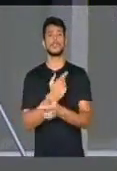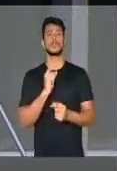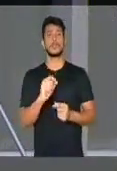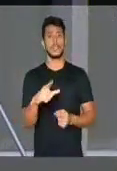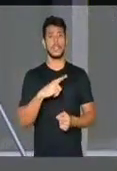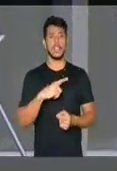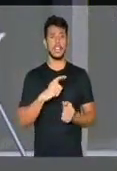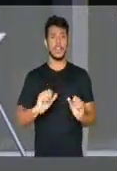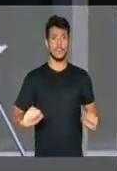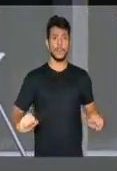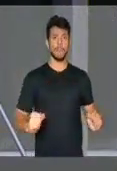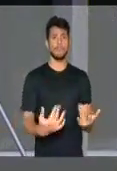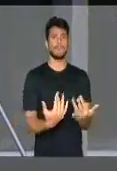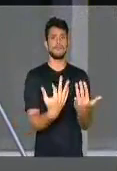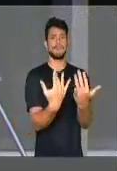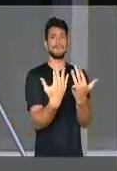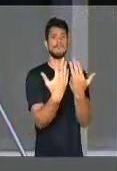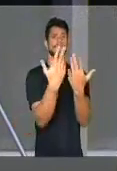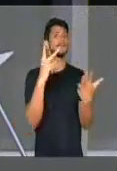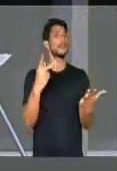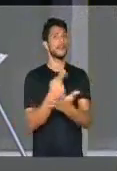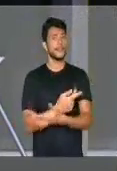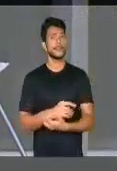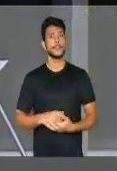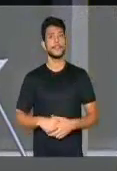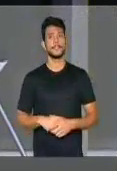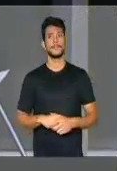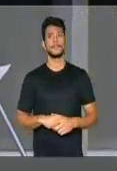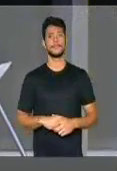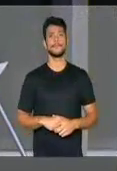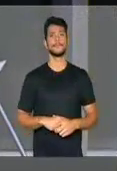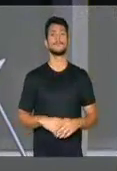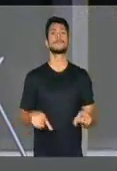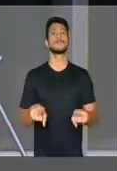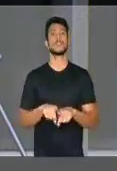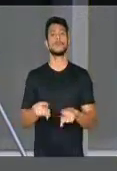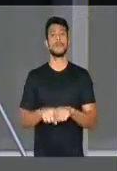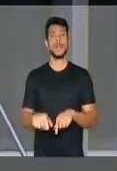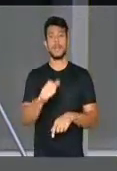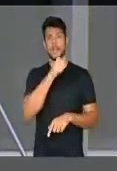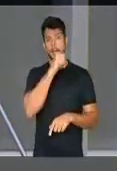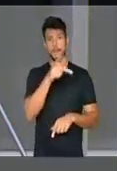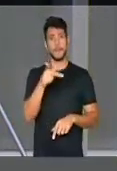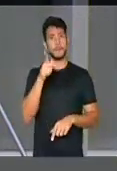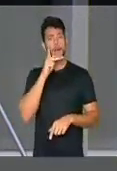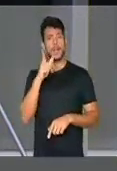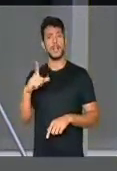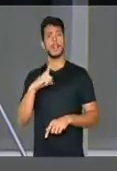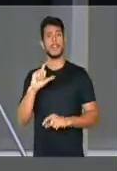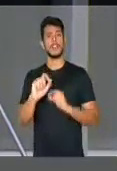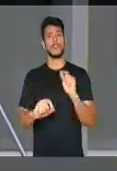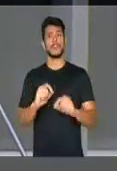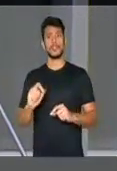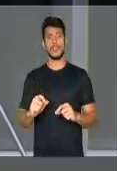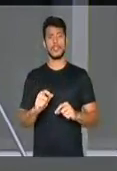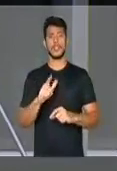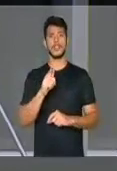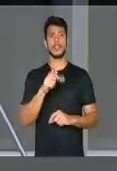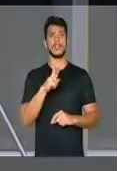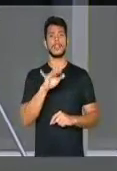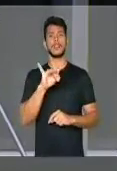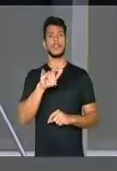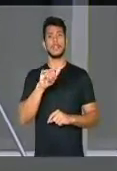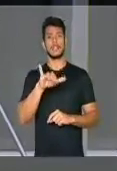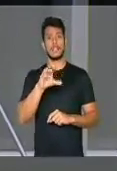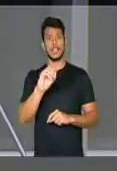foram incendiados. No Amapá, sojeiros e políticos grileiros anunciam o